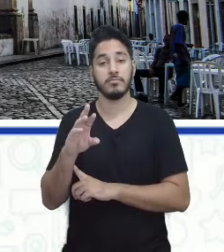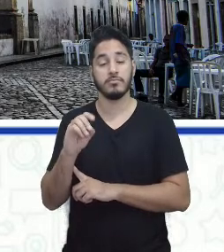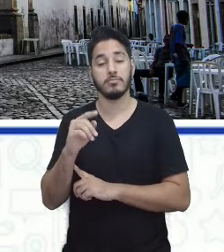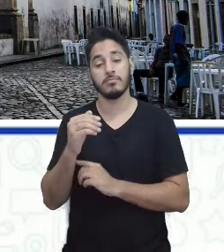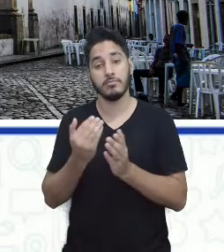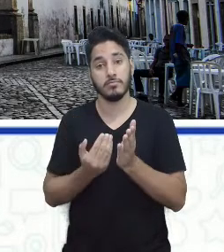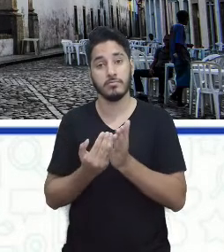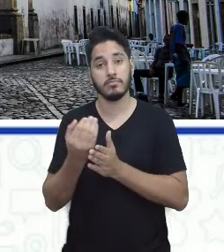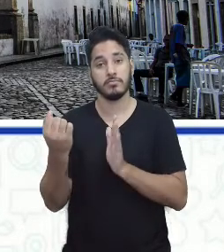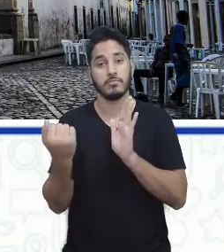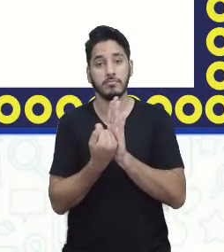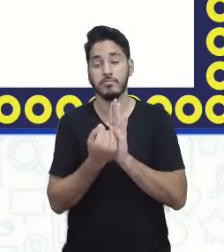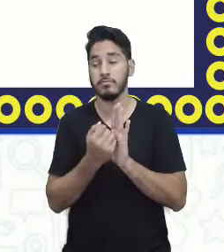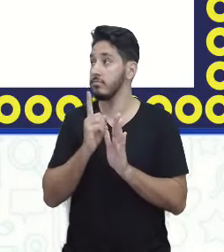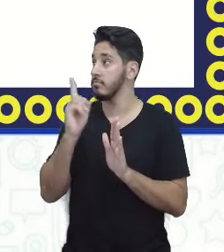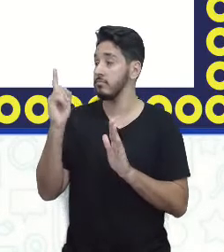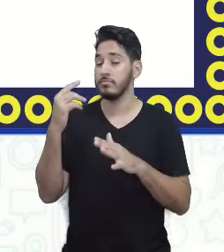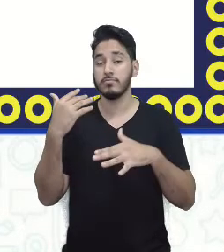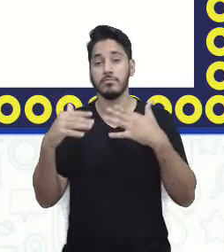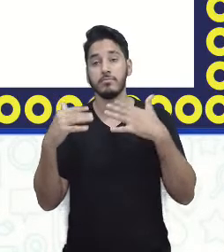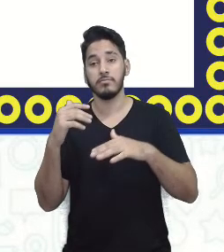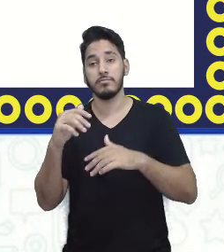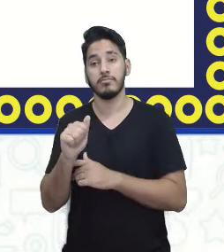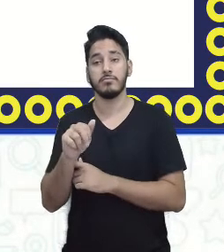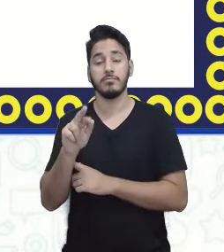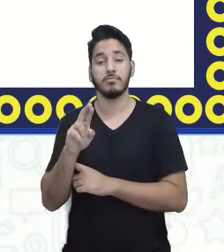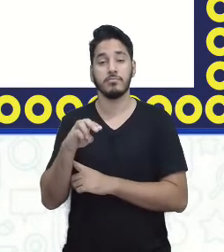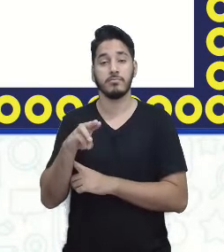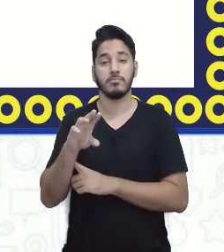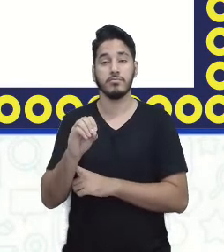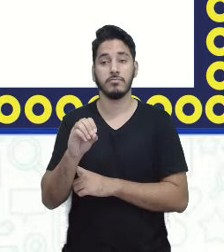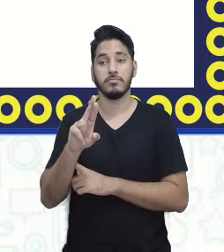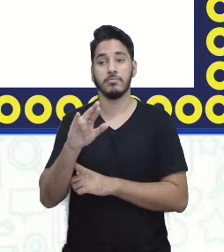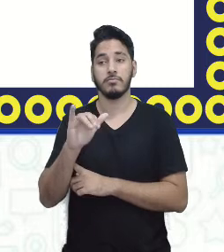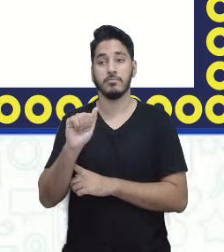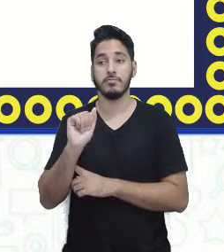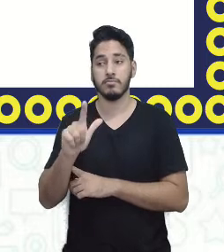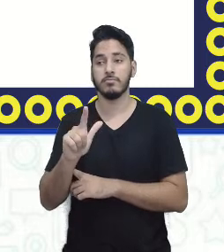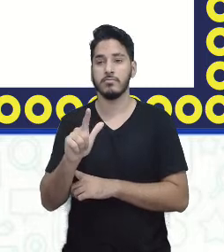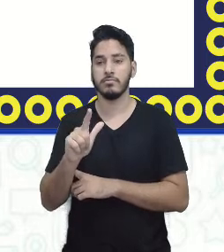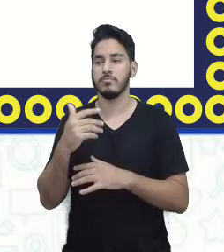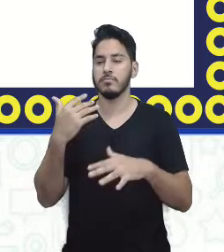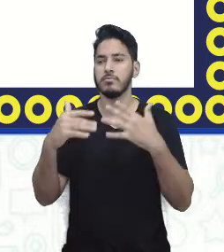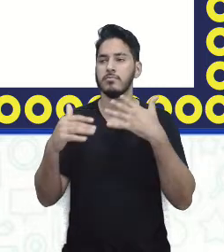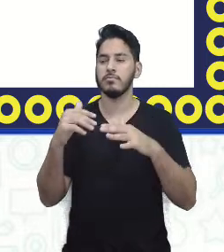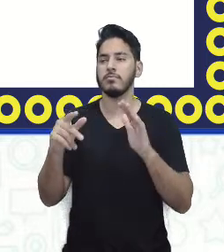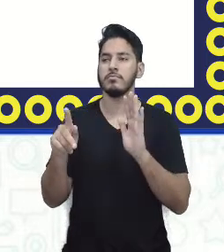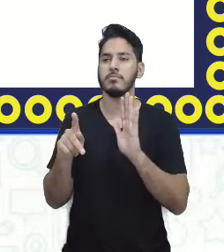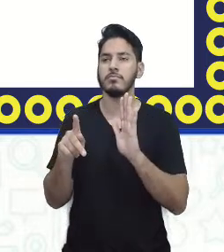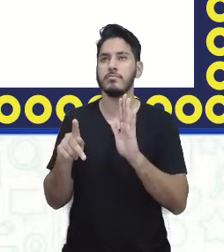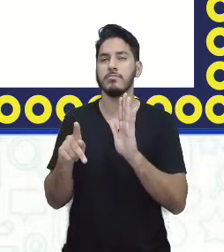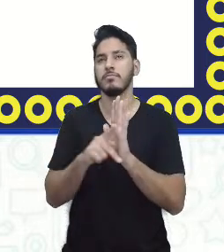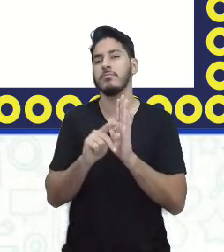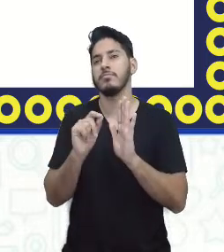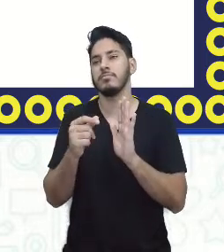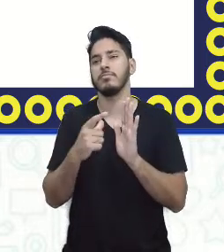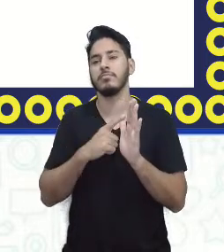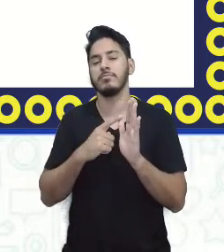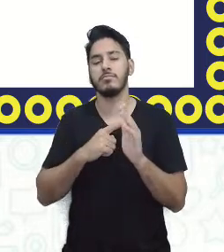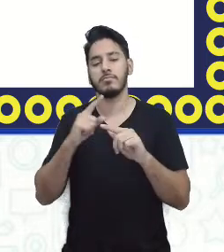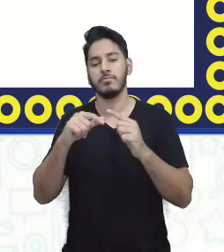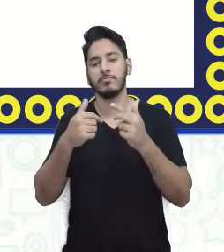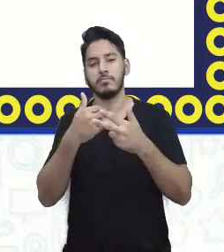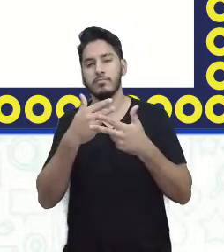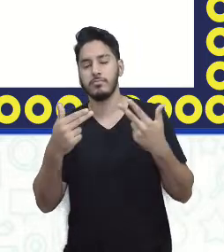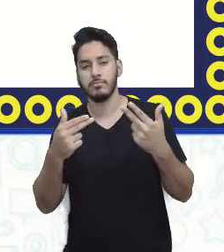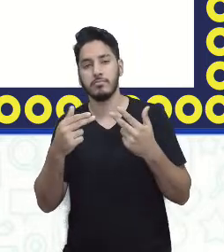o marco, né, do movimento armorial. Tem aí o movimento armorial, ele tem até caracteres,